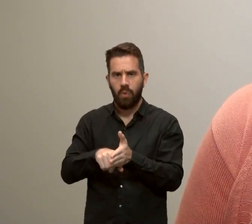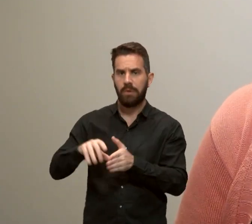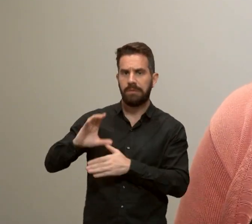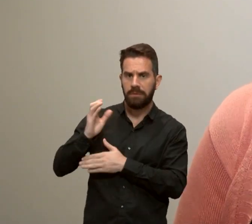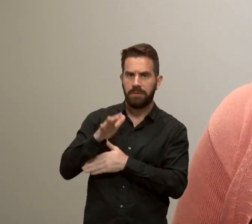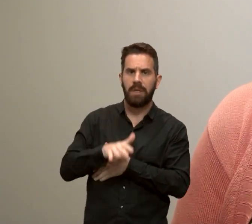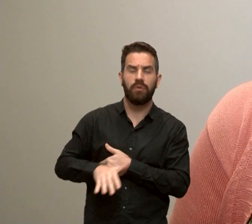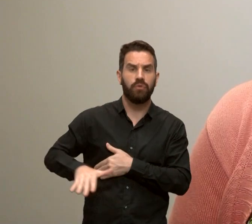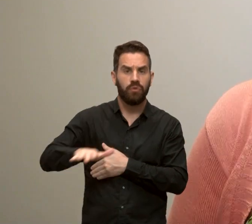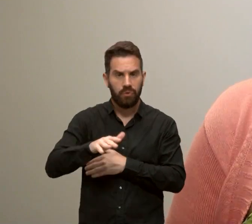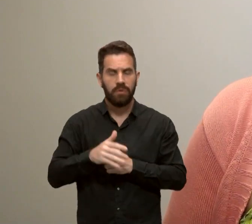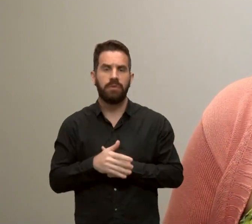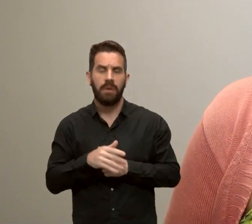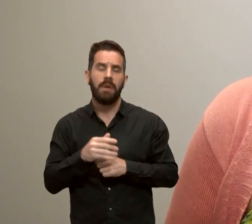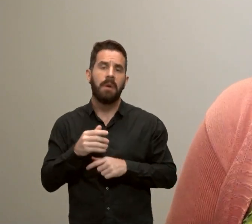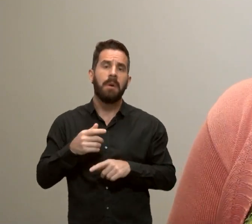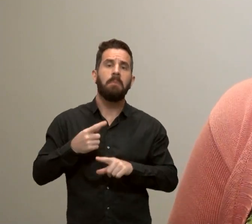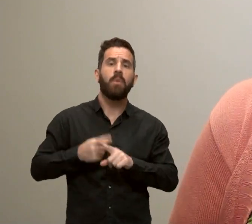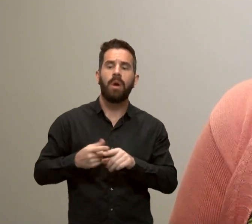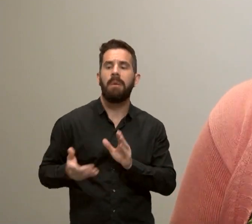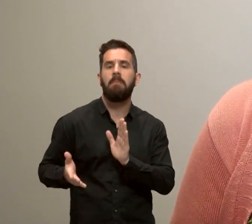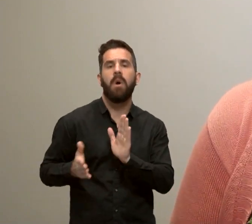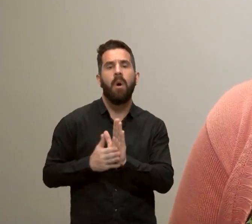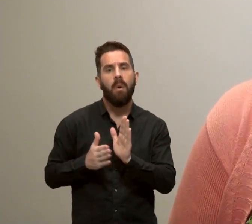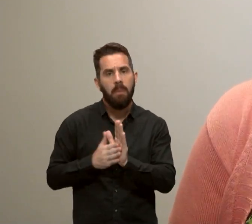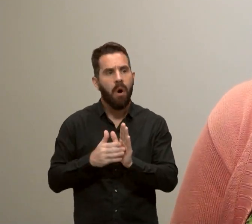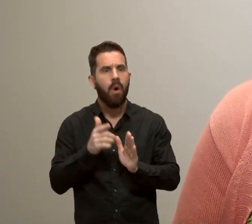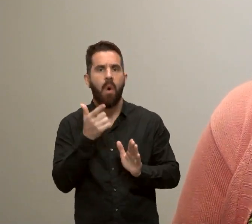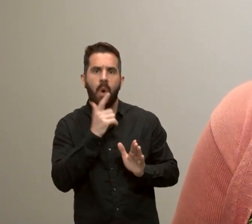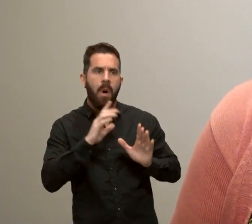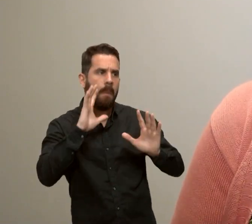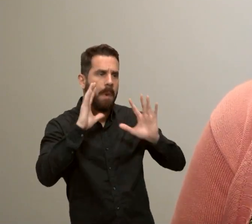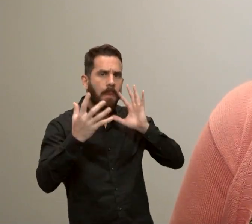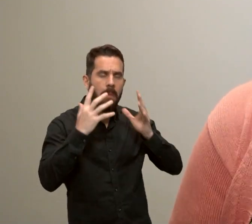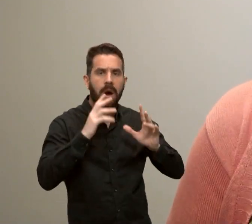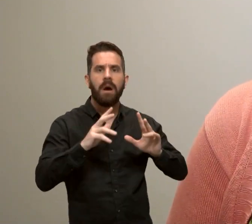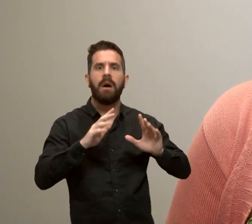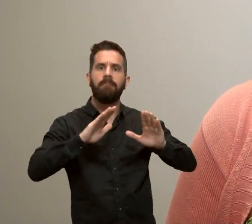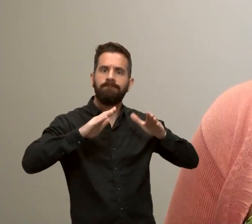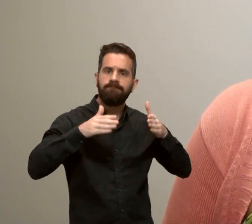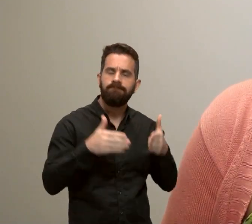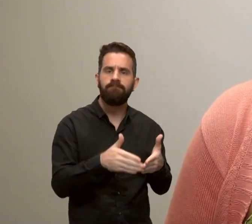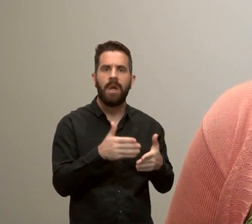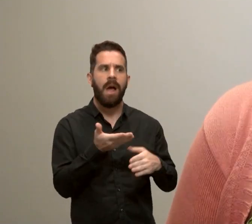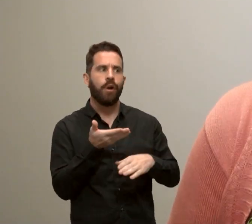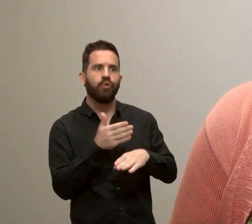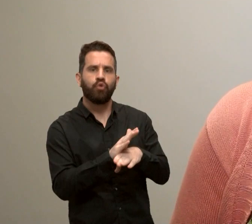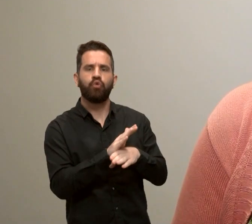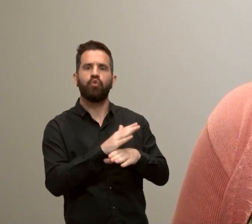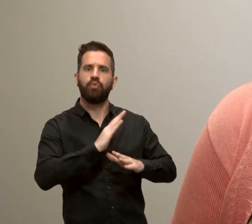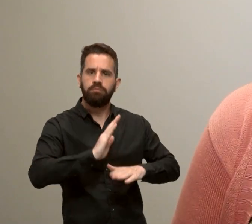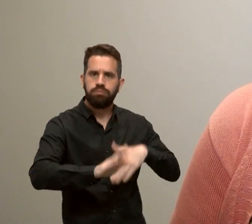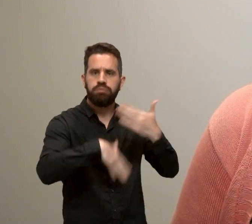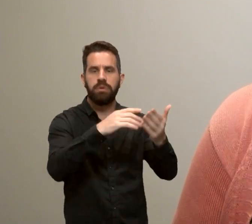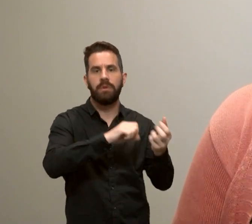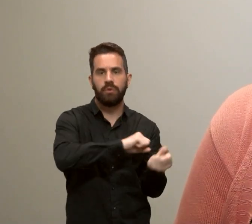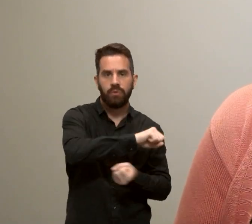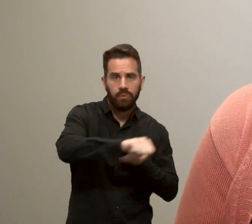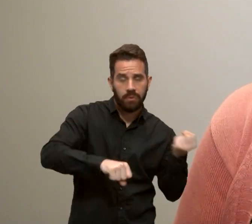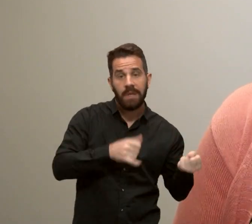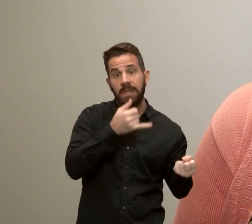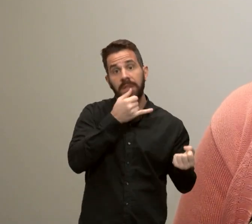propor soluções aí para a questão da sustentabilidade, principalmente da energia sustentável,